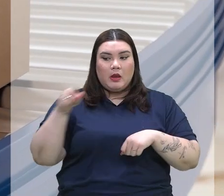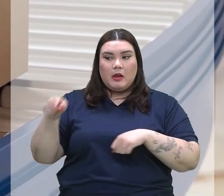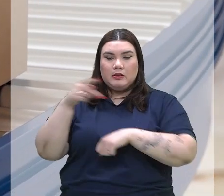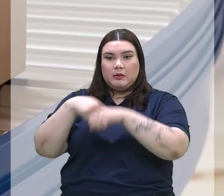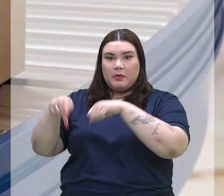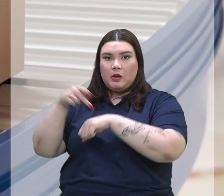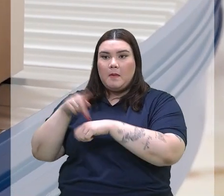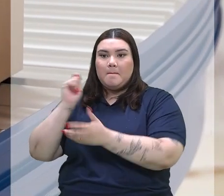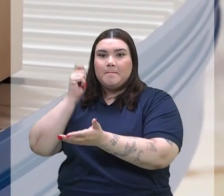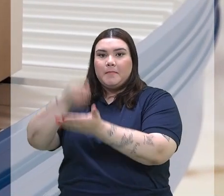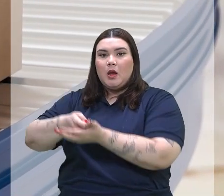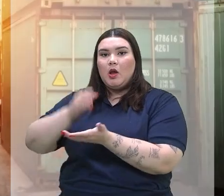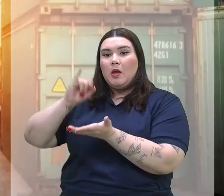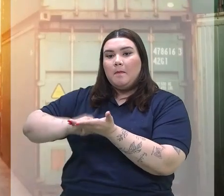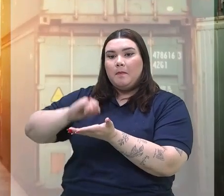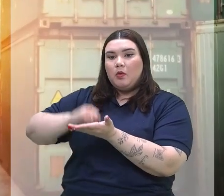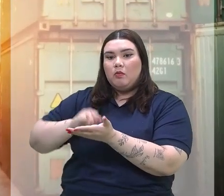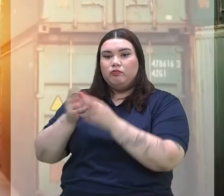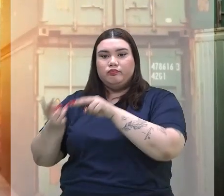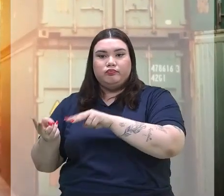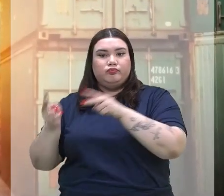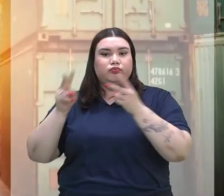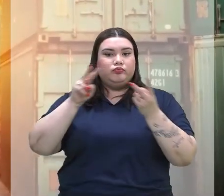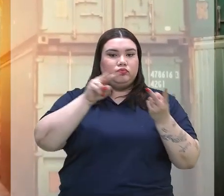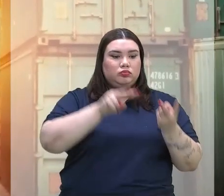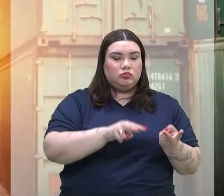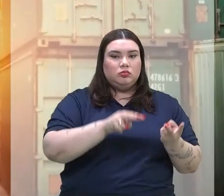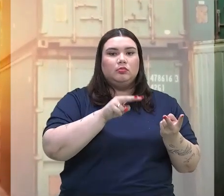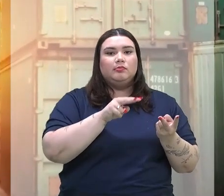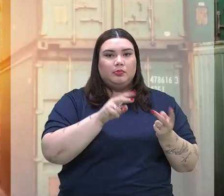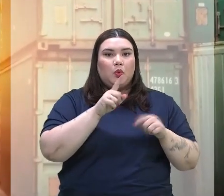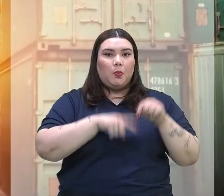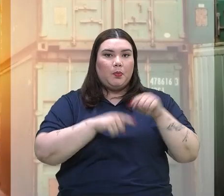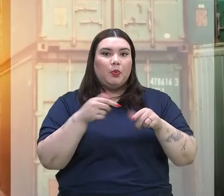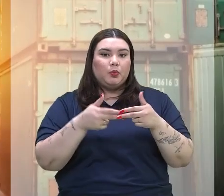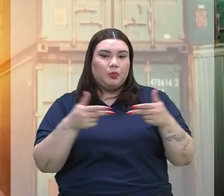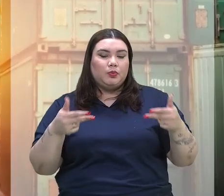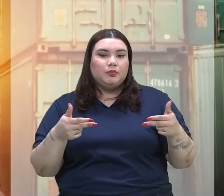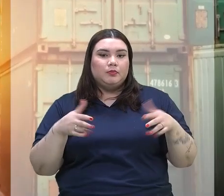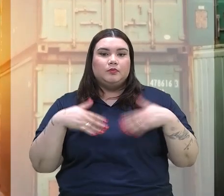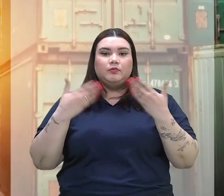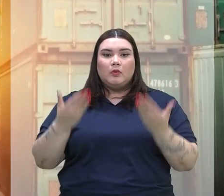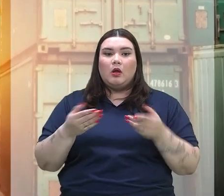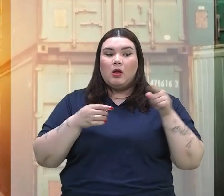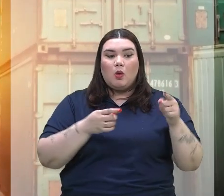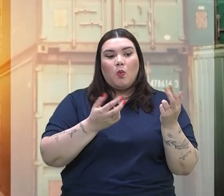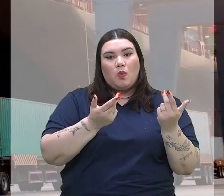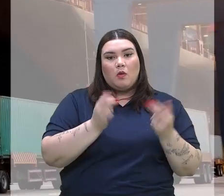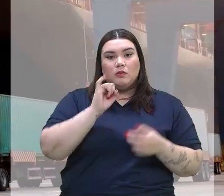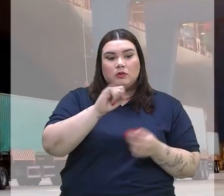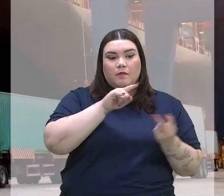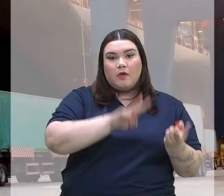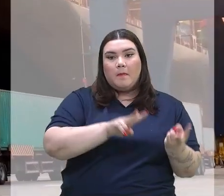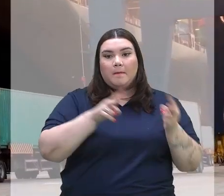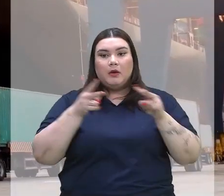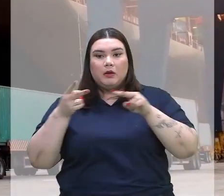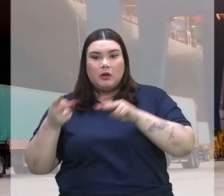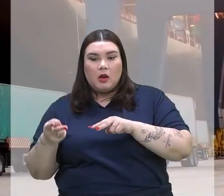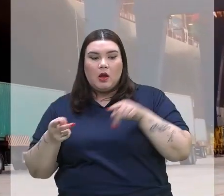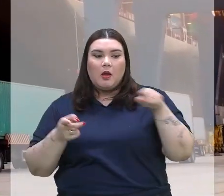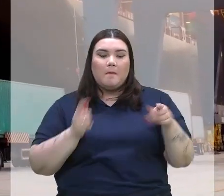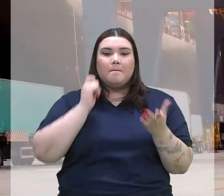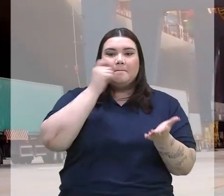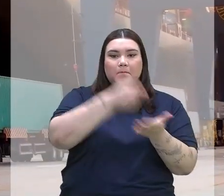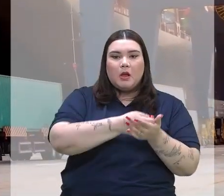uma taxa de exportação sobre aquilo que está mandando para lá. E o contrário também acontece. O comprador do